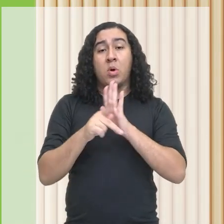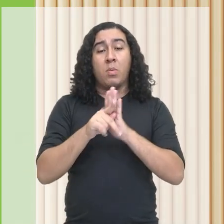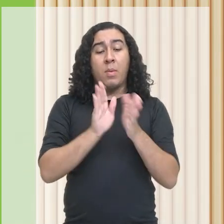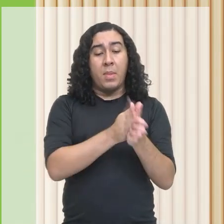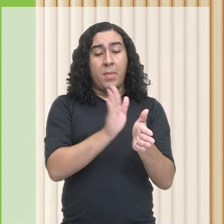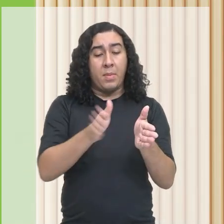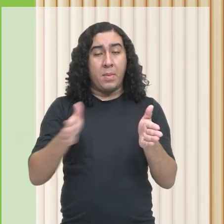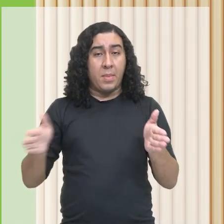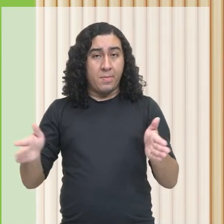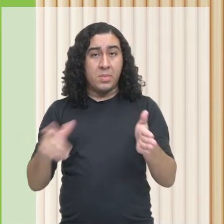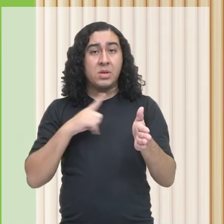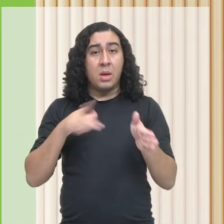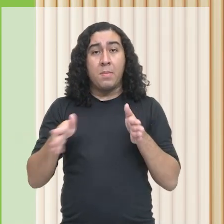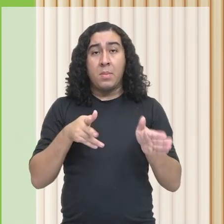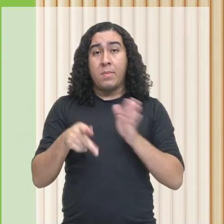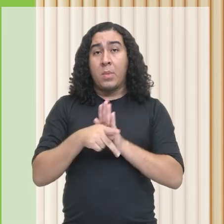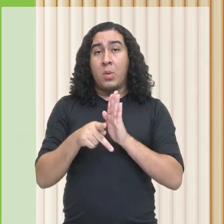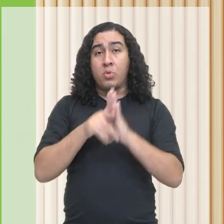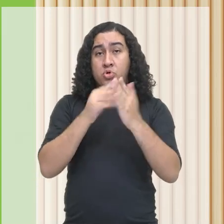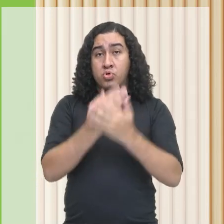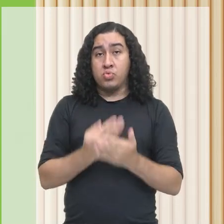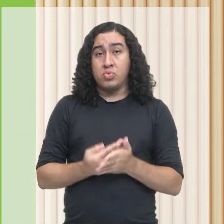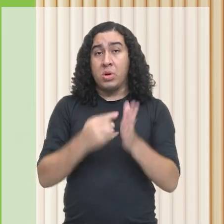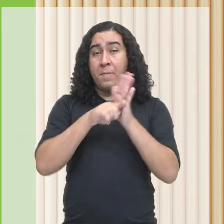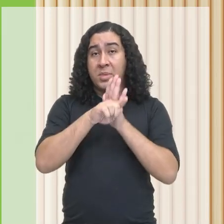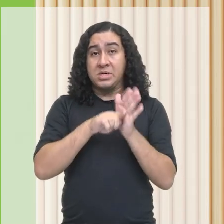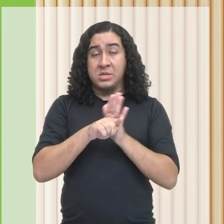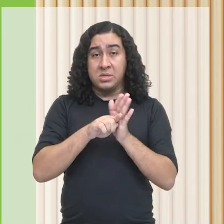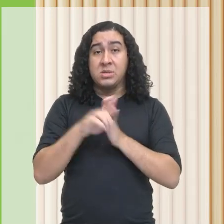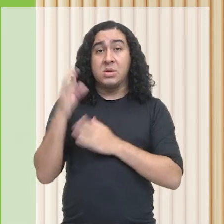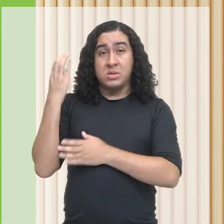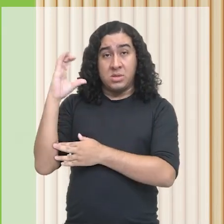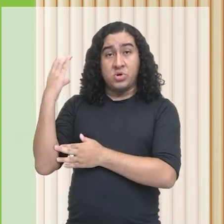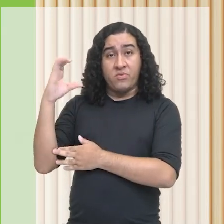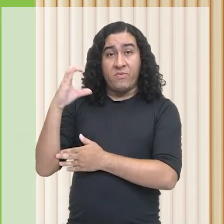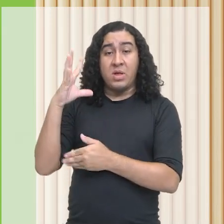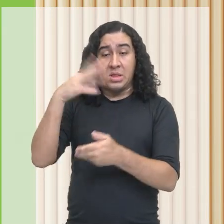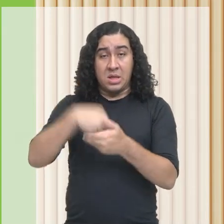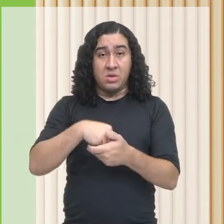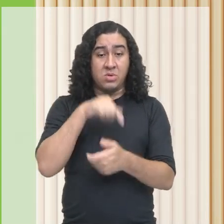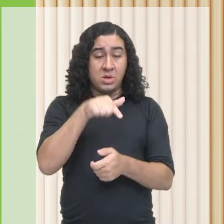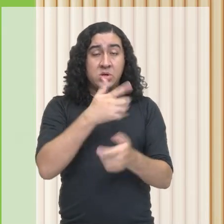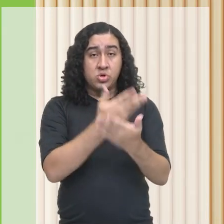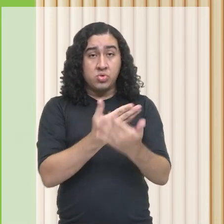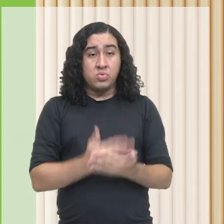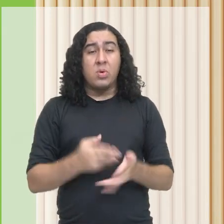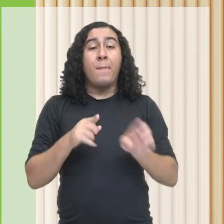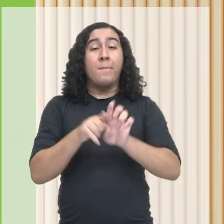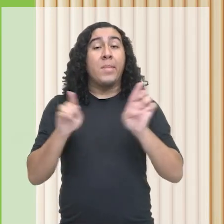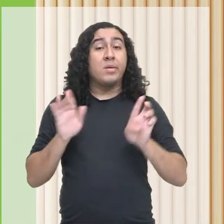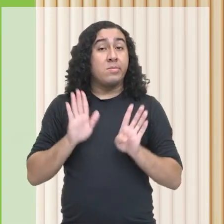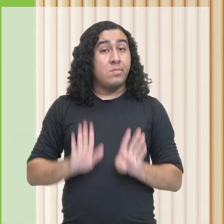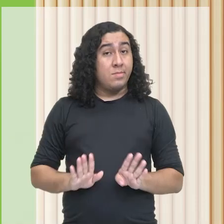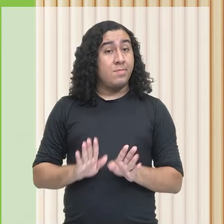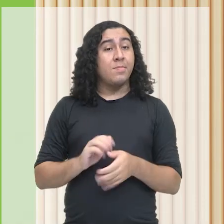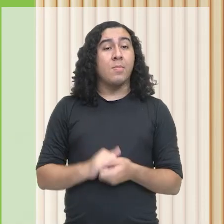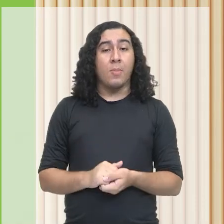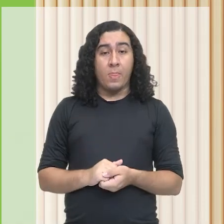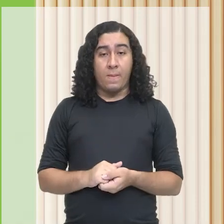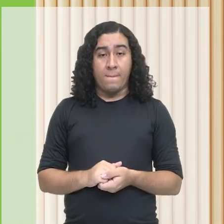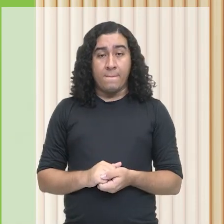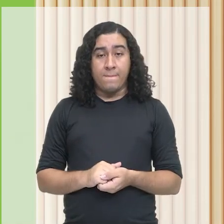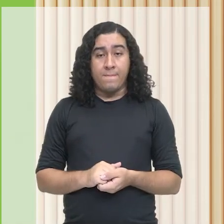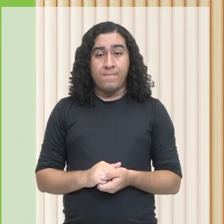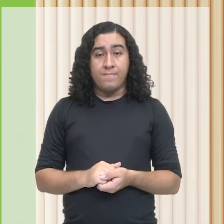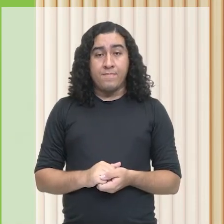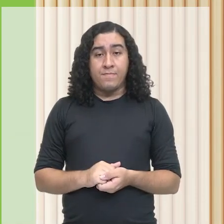ao longo dos estudos e de muito tempo dentro da arqueologia, certo? Mas como eu falei para vocês,